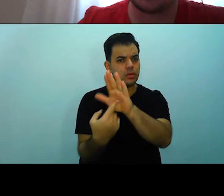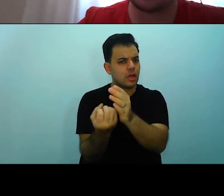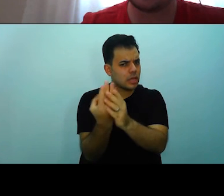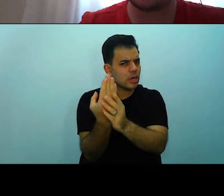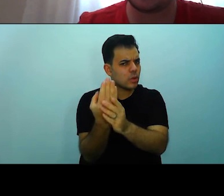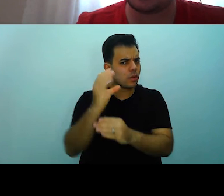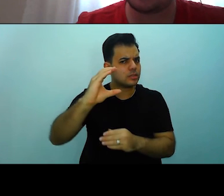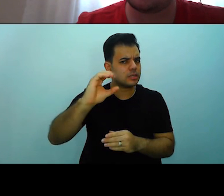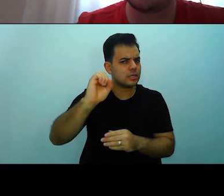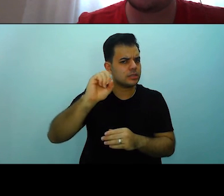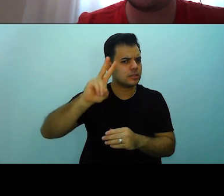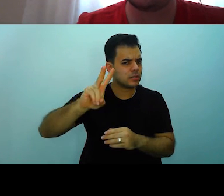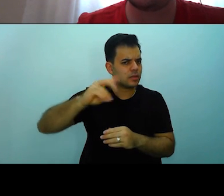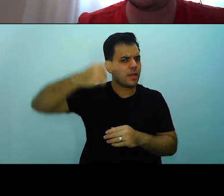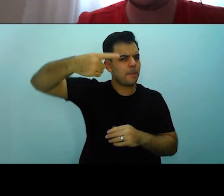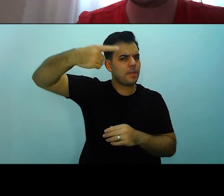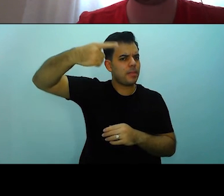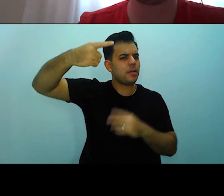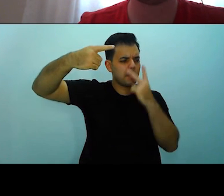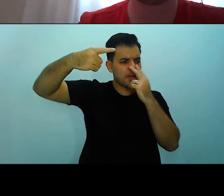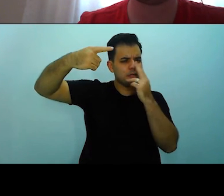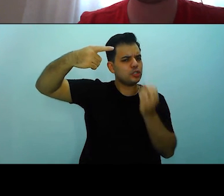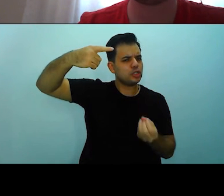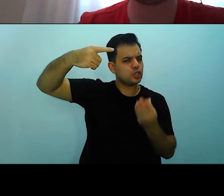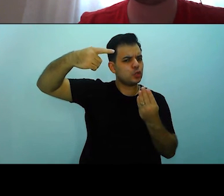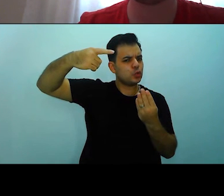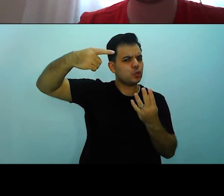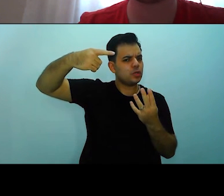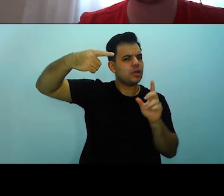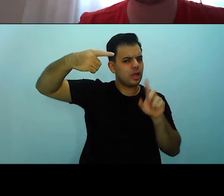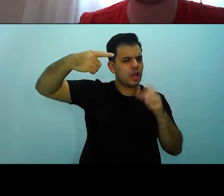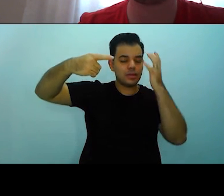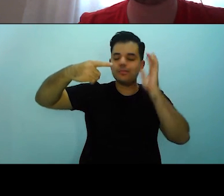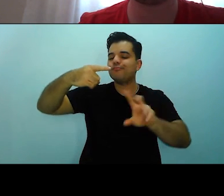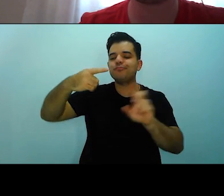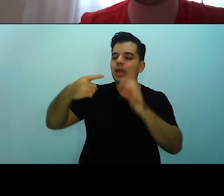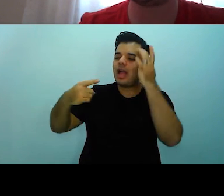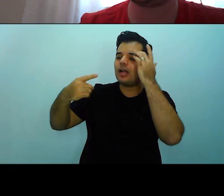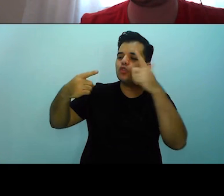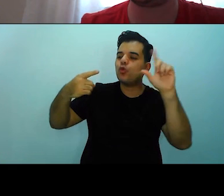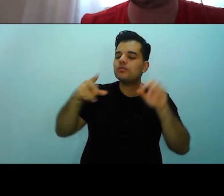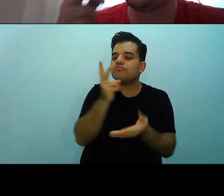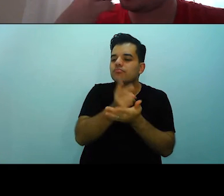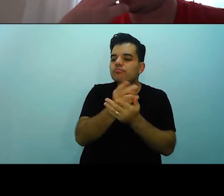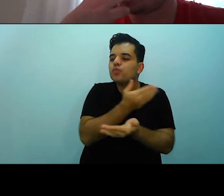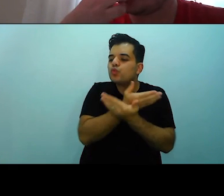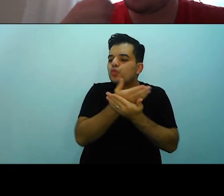pasta, Gil, o primeiro arquivo. Deve ser do primeiro que você executou. Esse é um outro arquivo que eu deixo